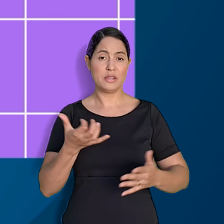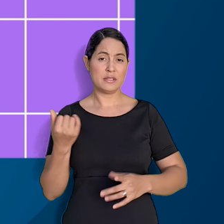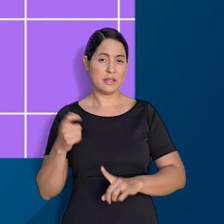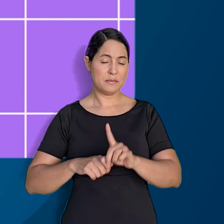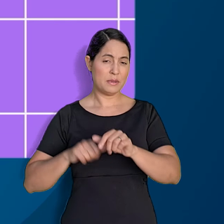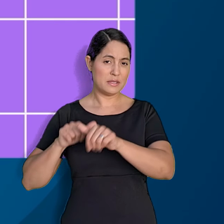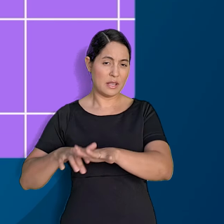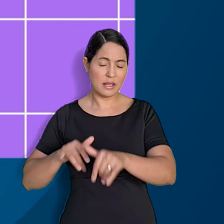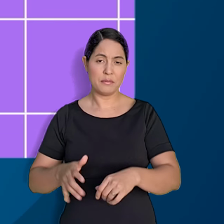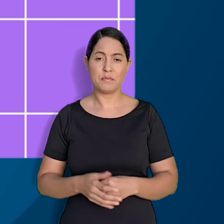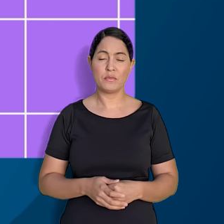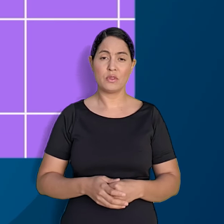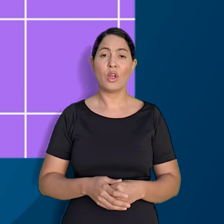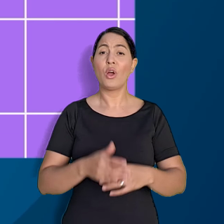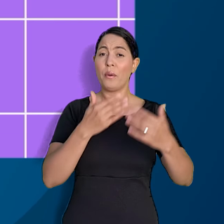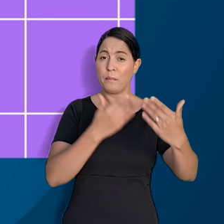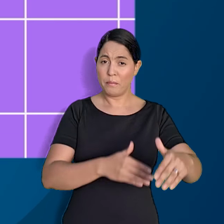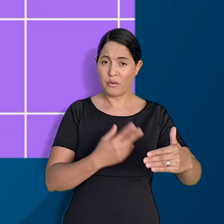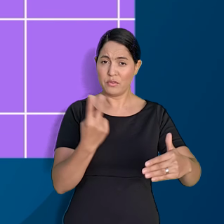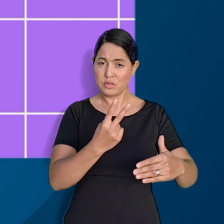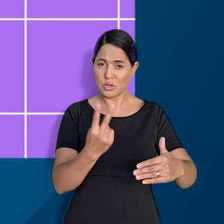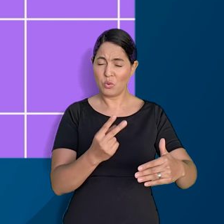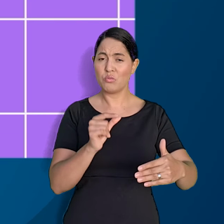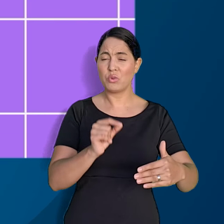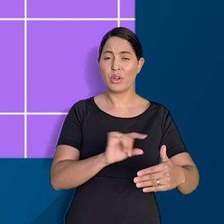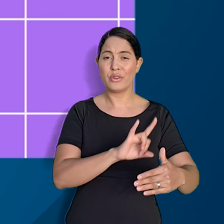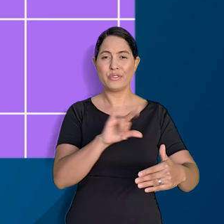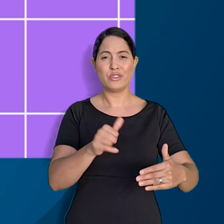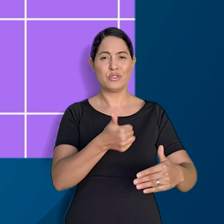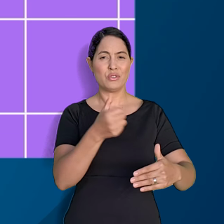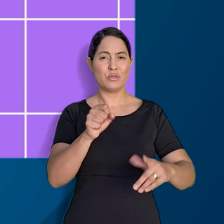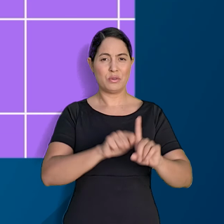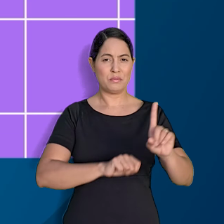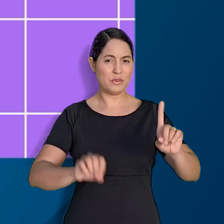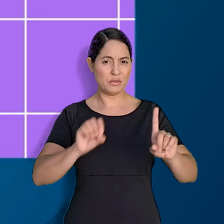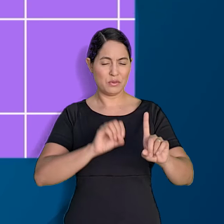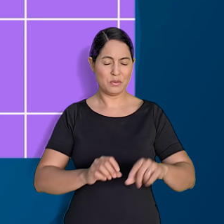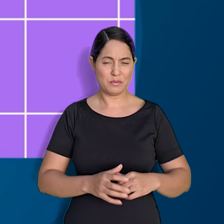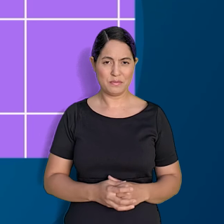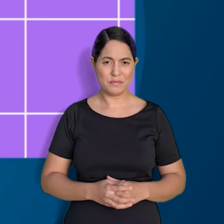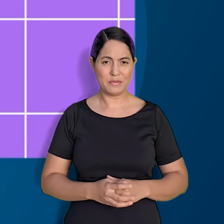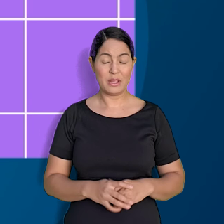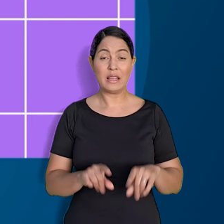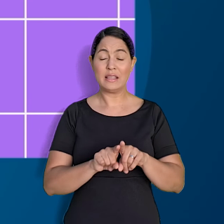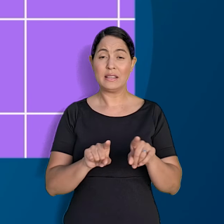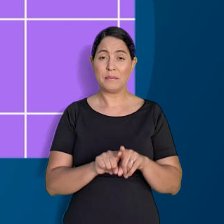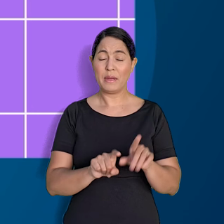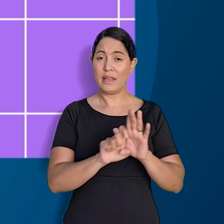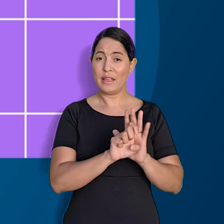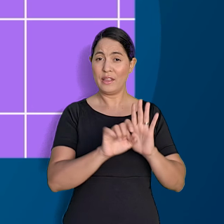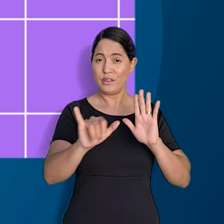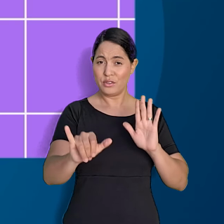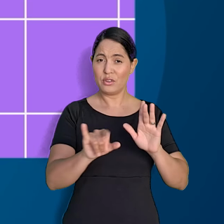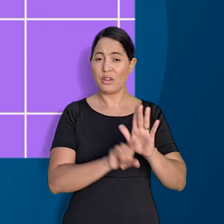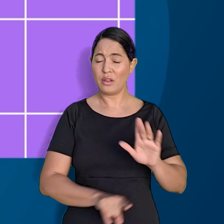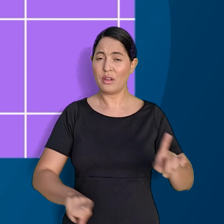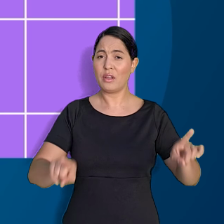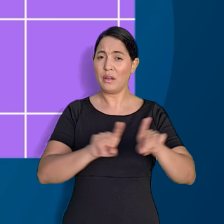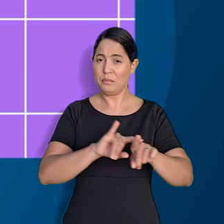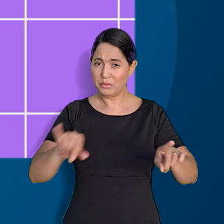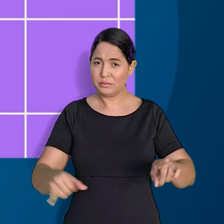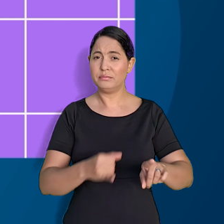setembro. Prova prático-profissional, segunda fase, 18 de outubro. Publicação do edital complementar,